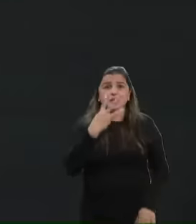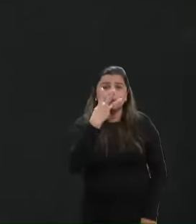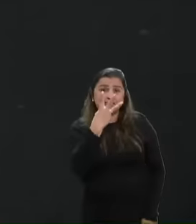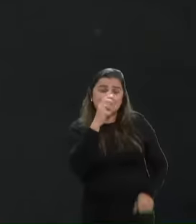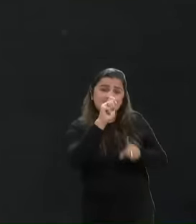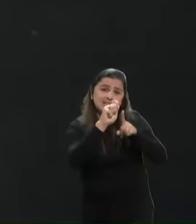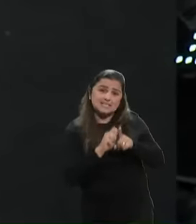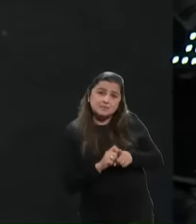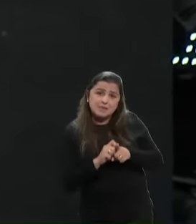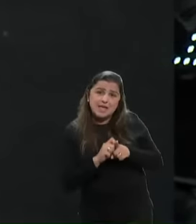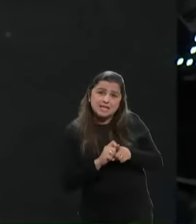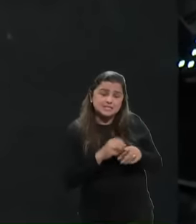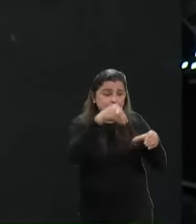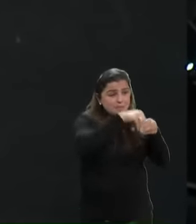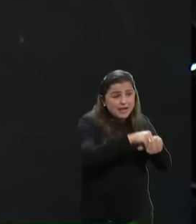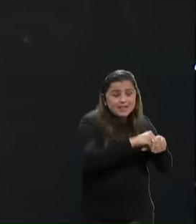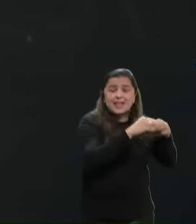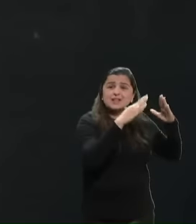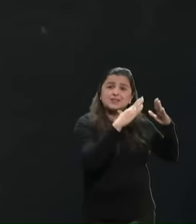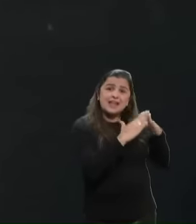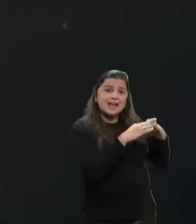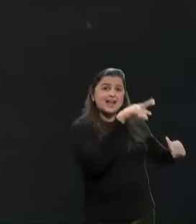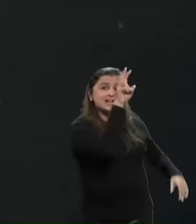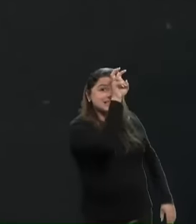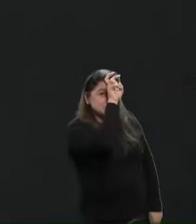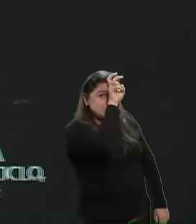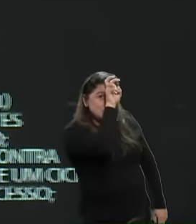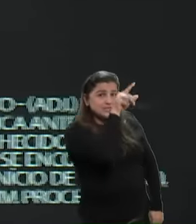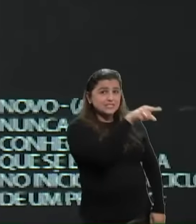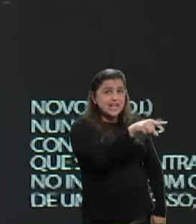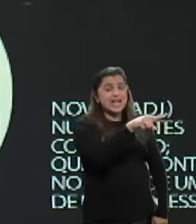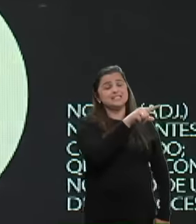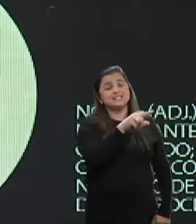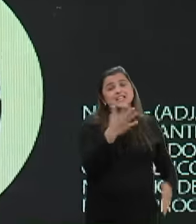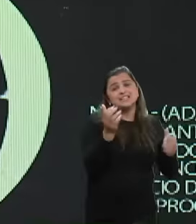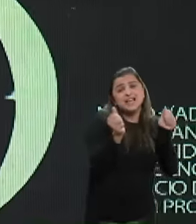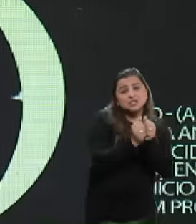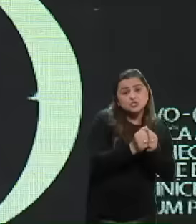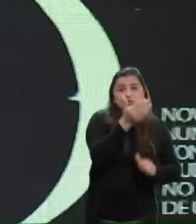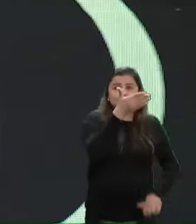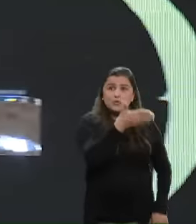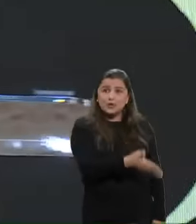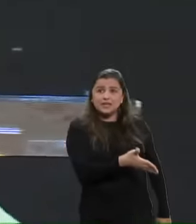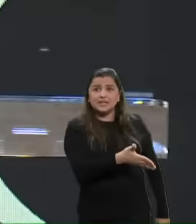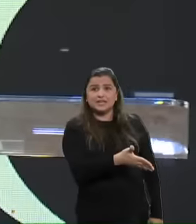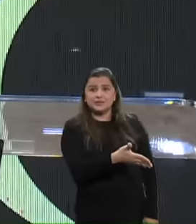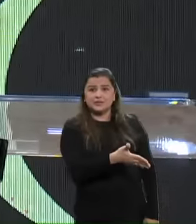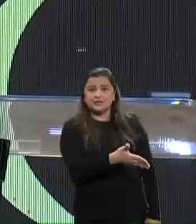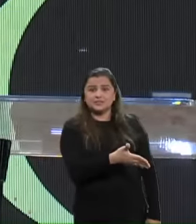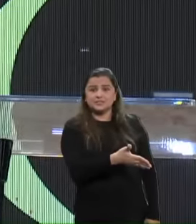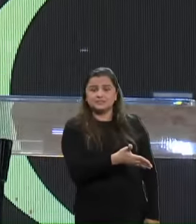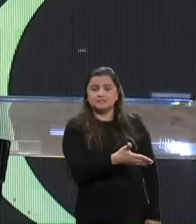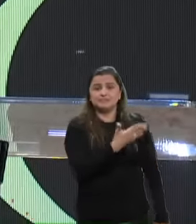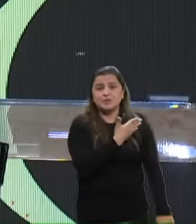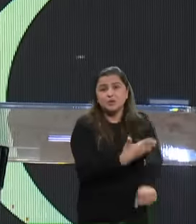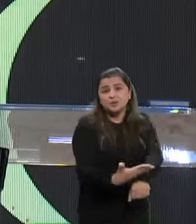foi a morar a sua casa, a comer sua comida, a vestir sua roupa, aleluia, a receber sua educação.